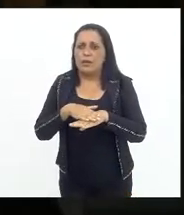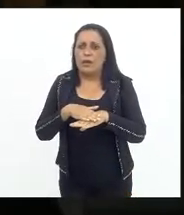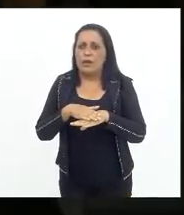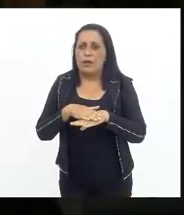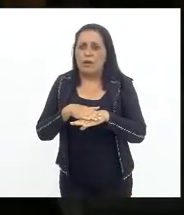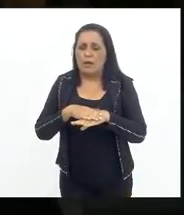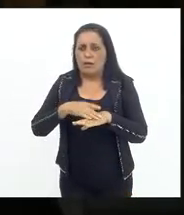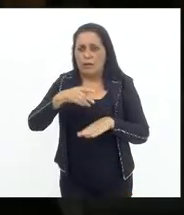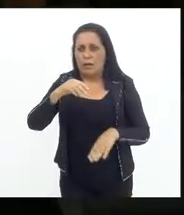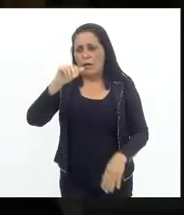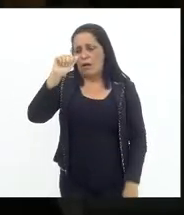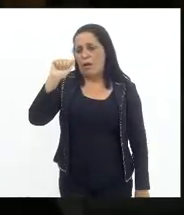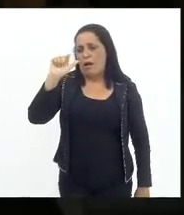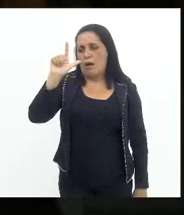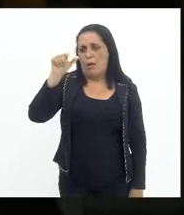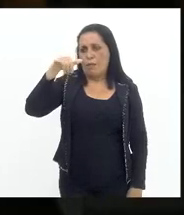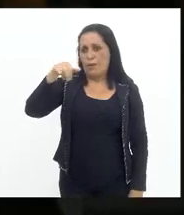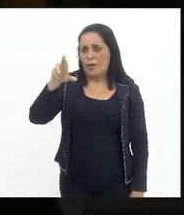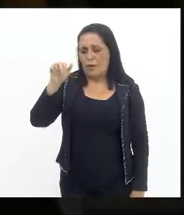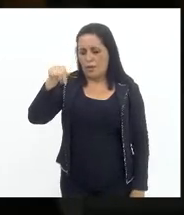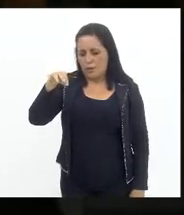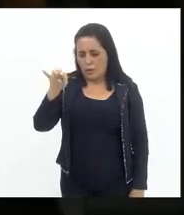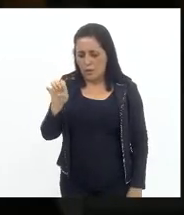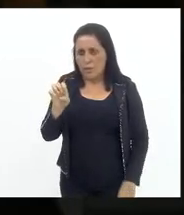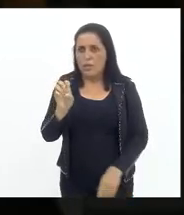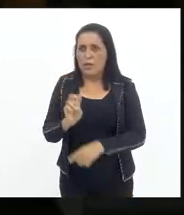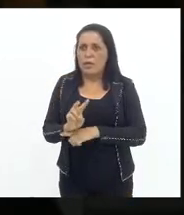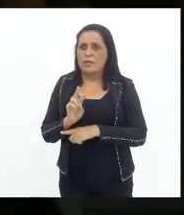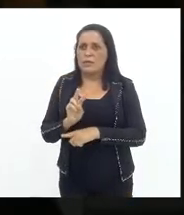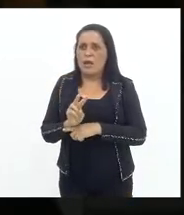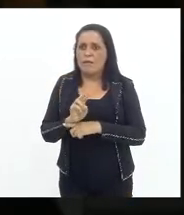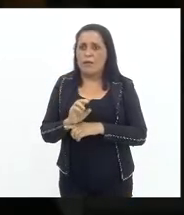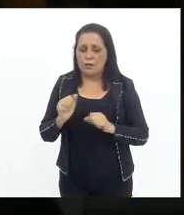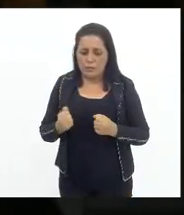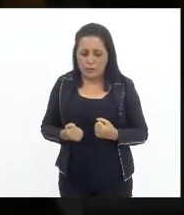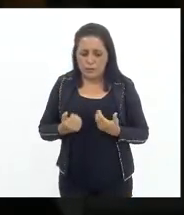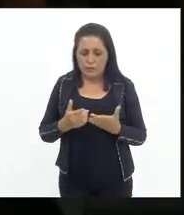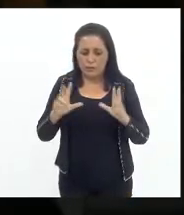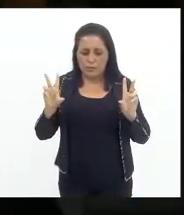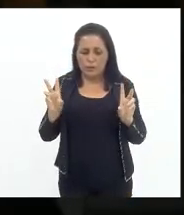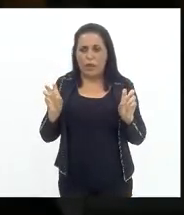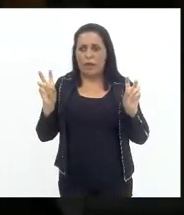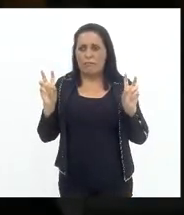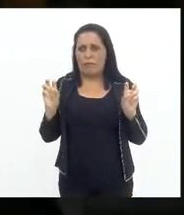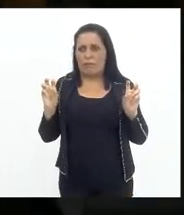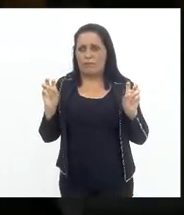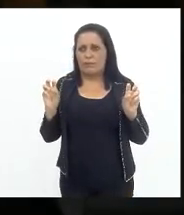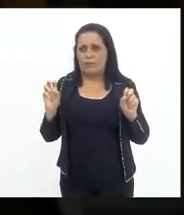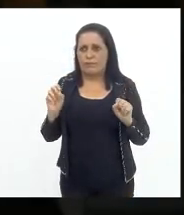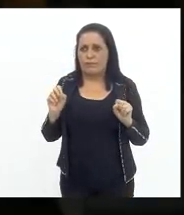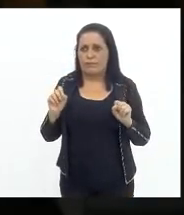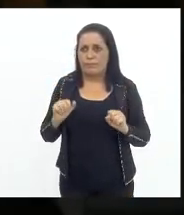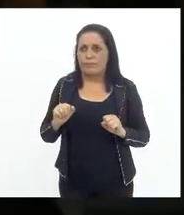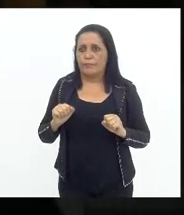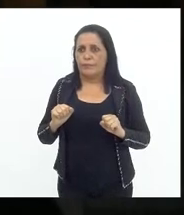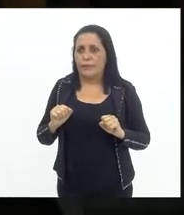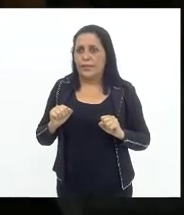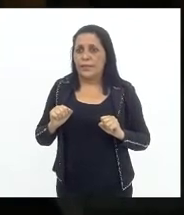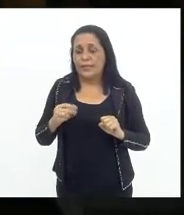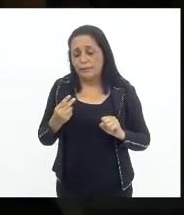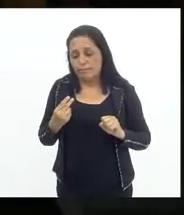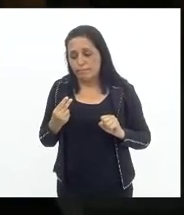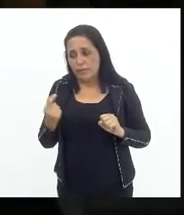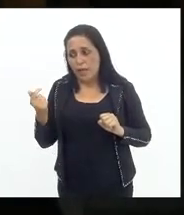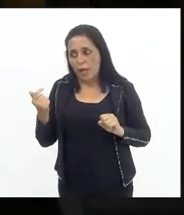almirantes da reserva que se dedicam a esse tema e saí de